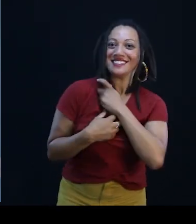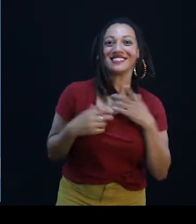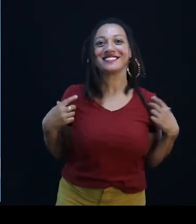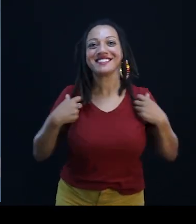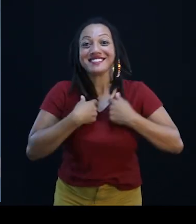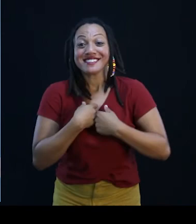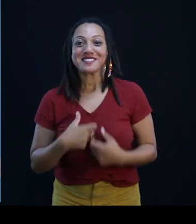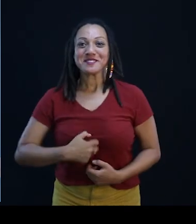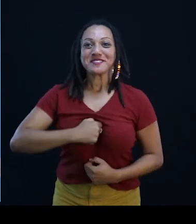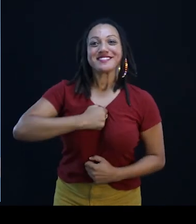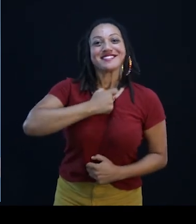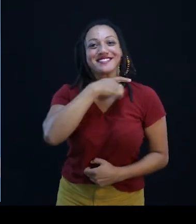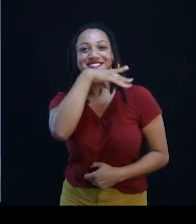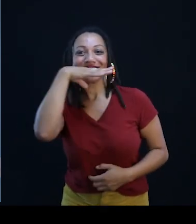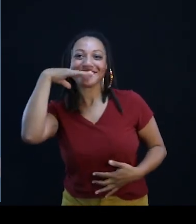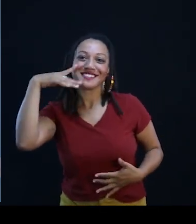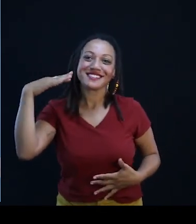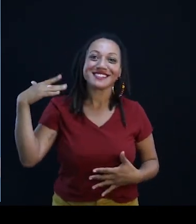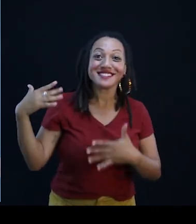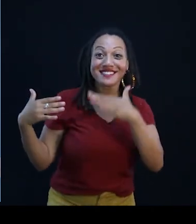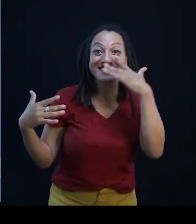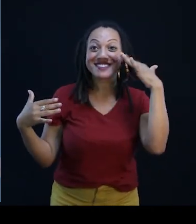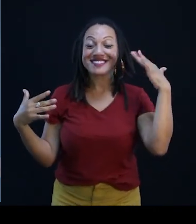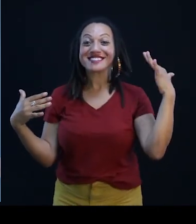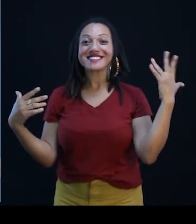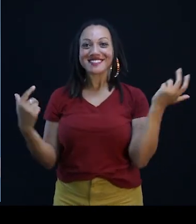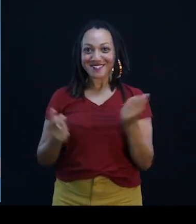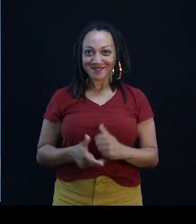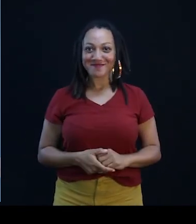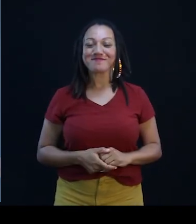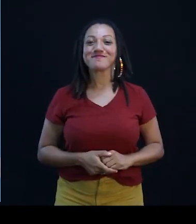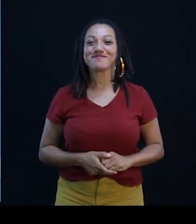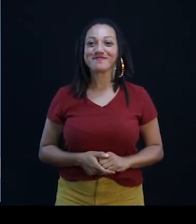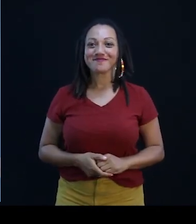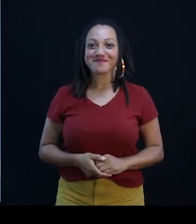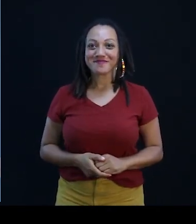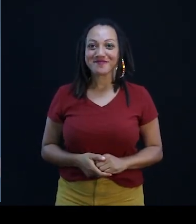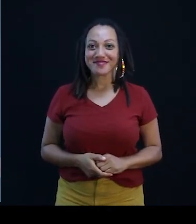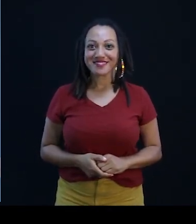veste, lavadeira. Quanto mais veste, mais cheira.